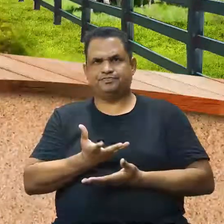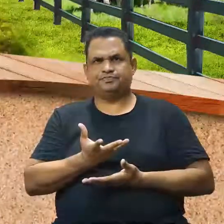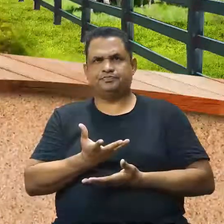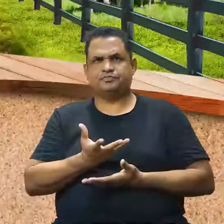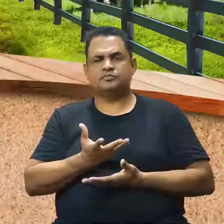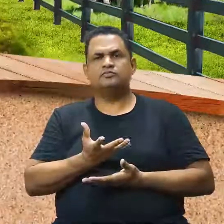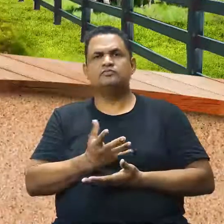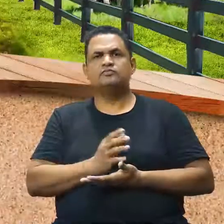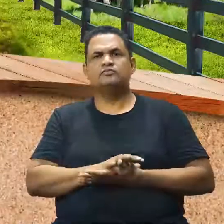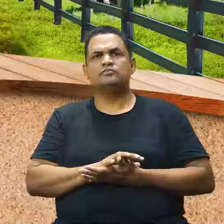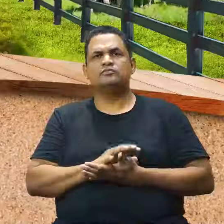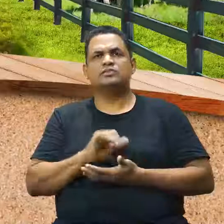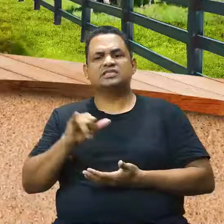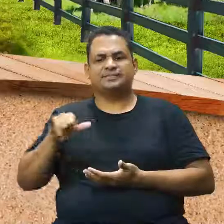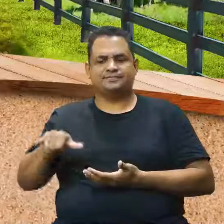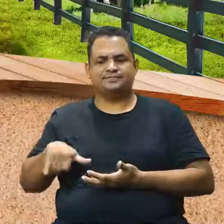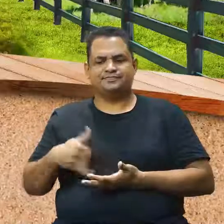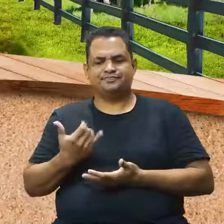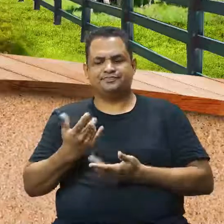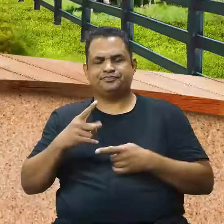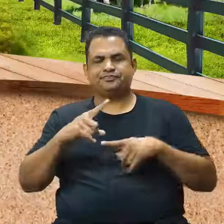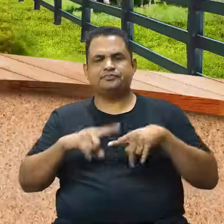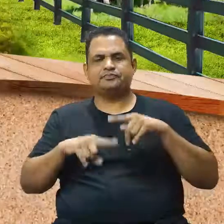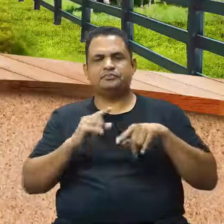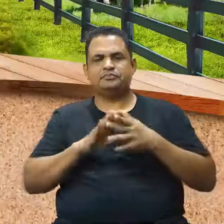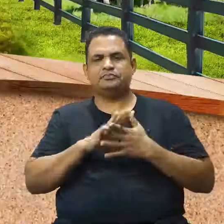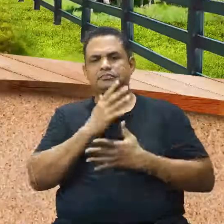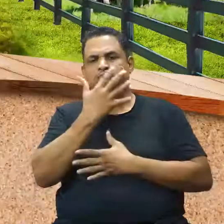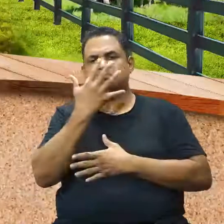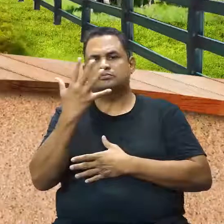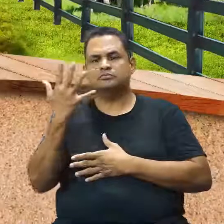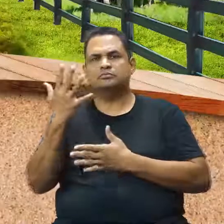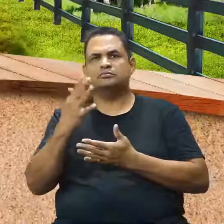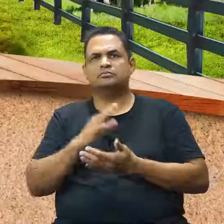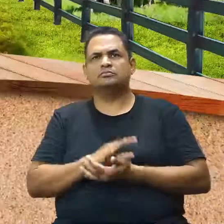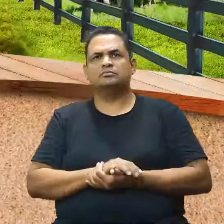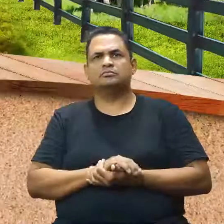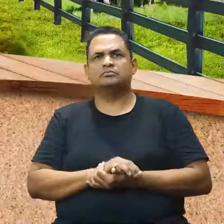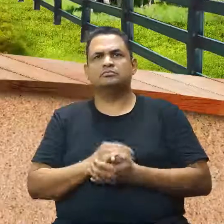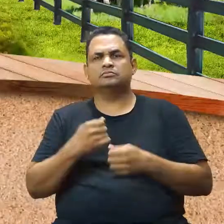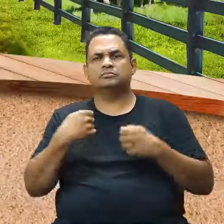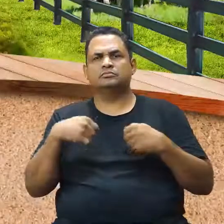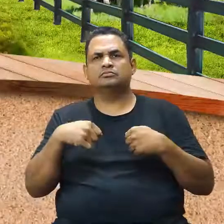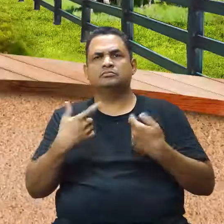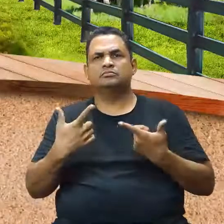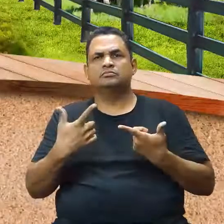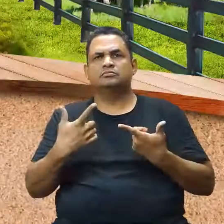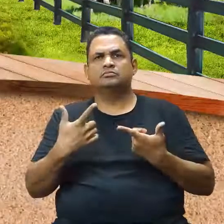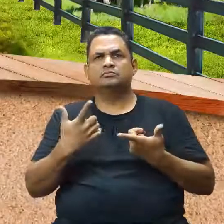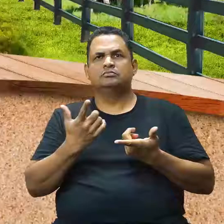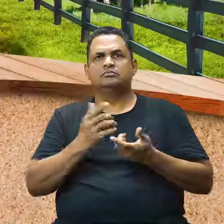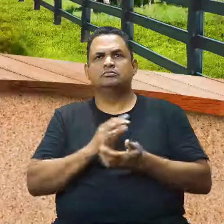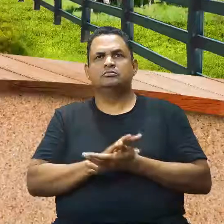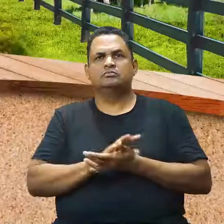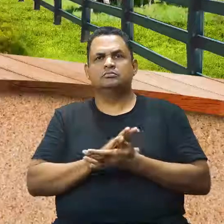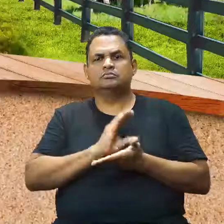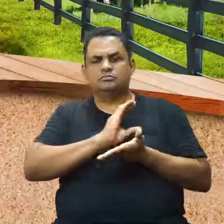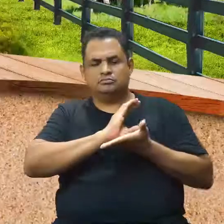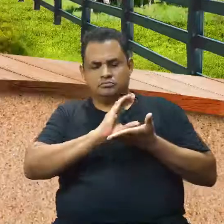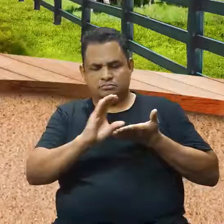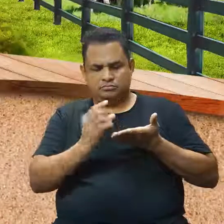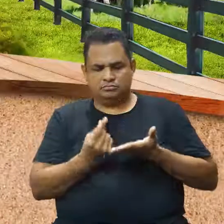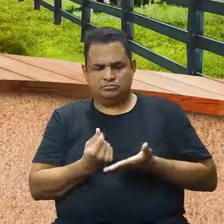sim, aproveitar o produto florestal, isso requer, sim, um